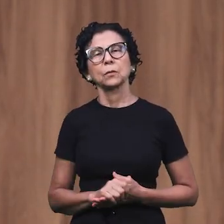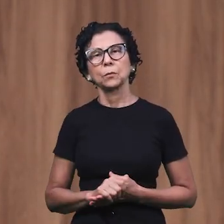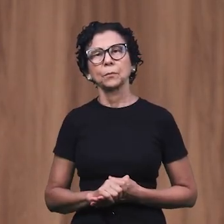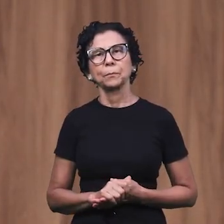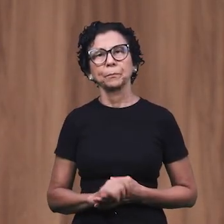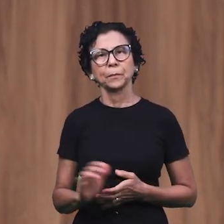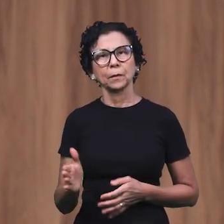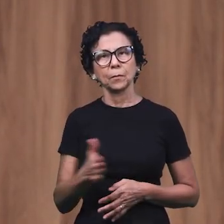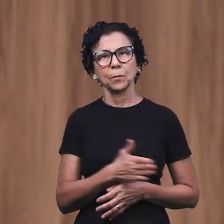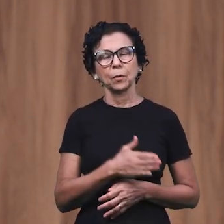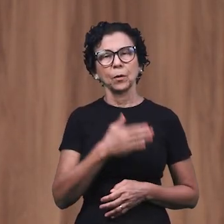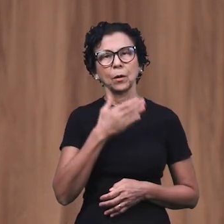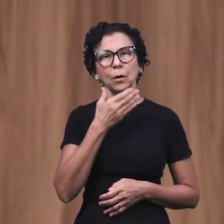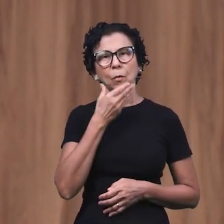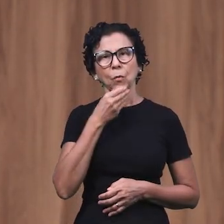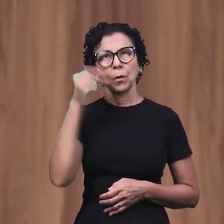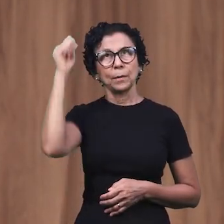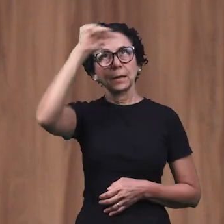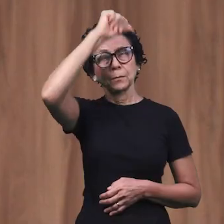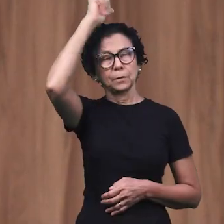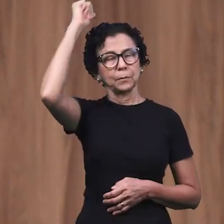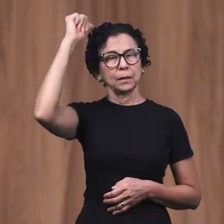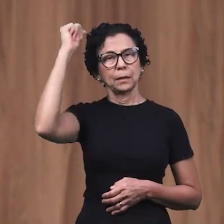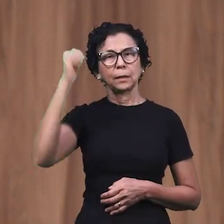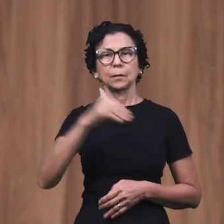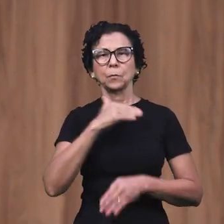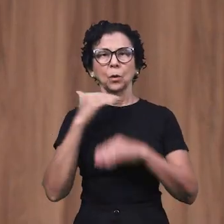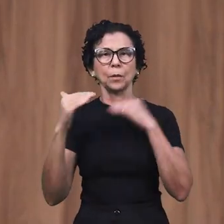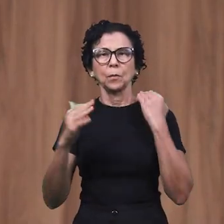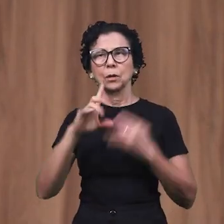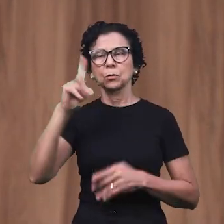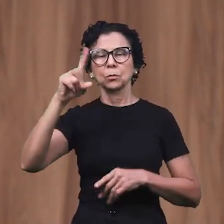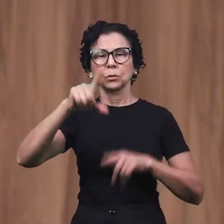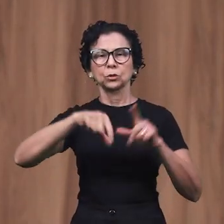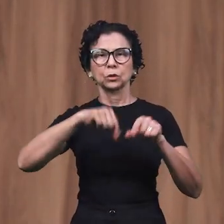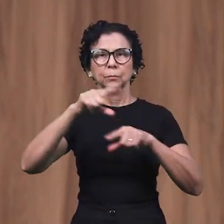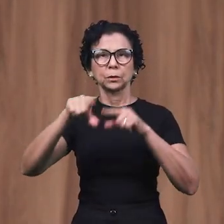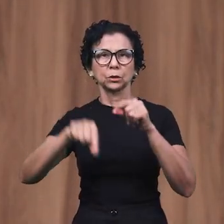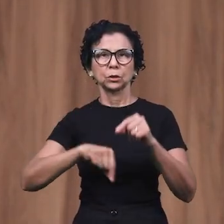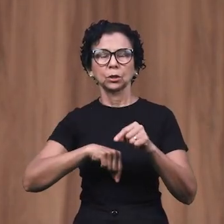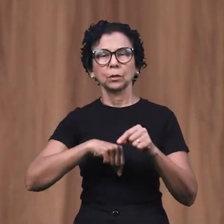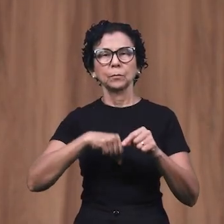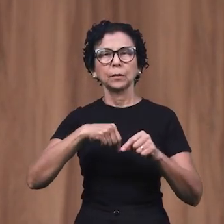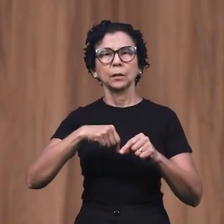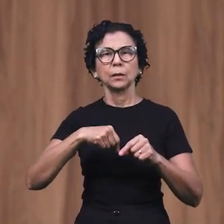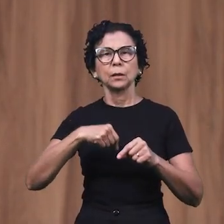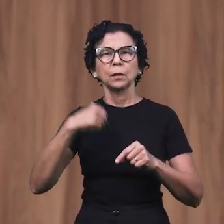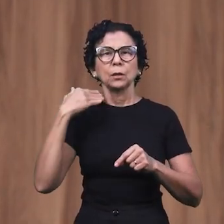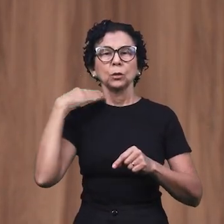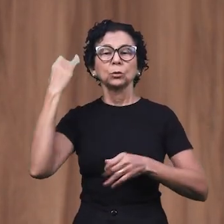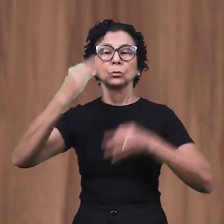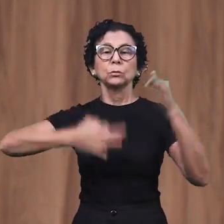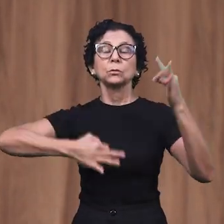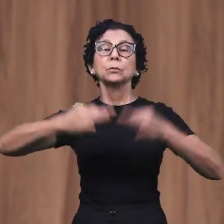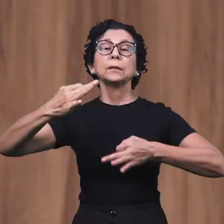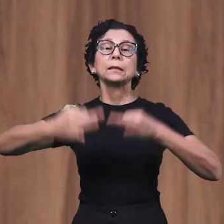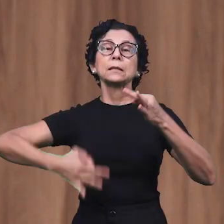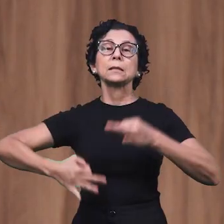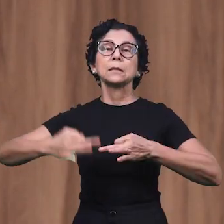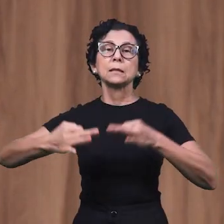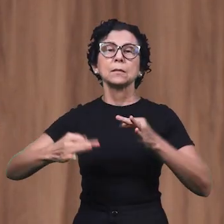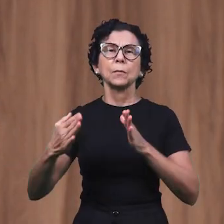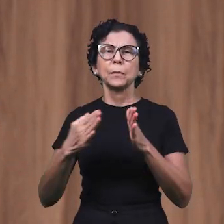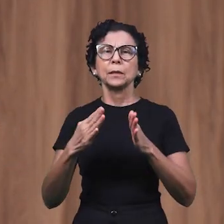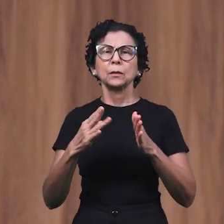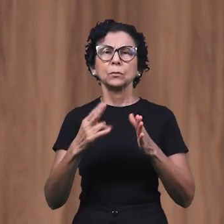de Abimeleque, juízes, e Tola e Jair. O período desses dois juízes foram